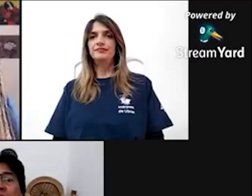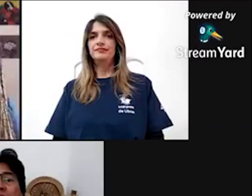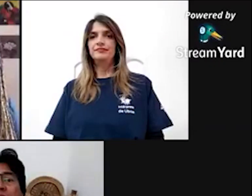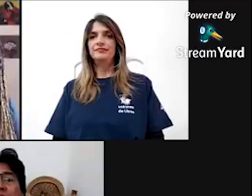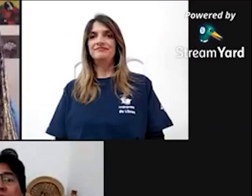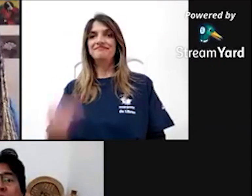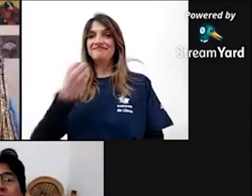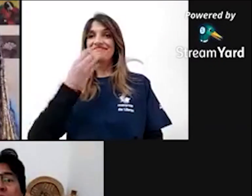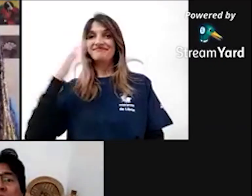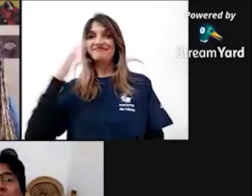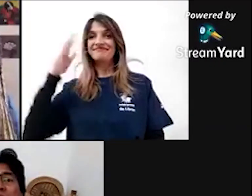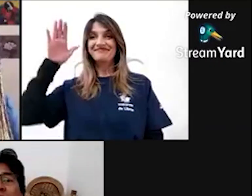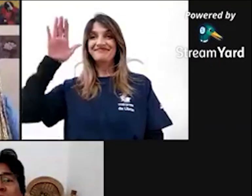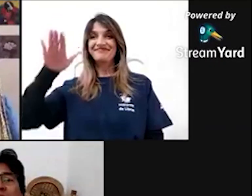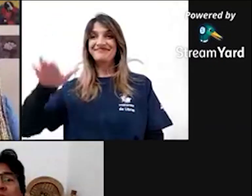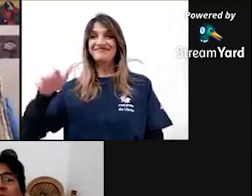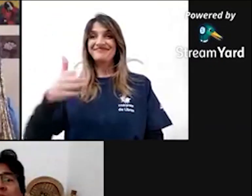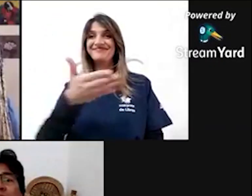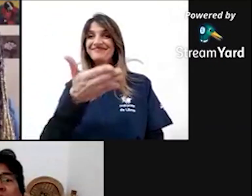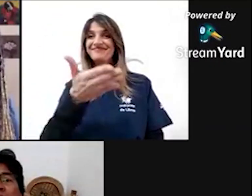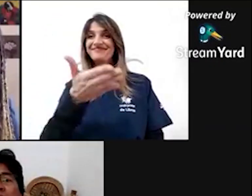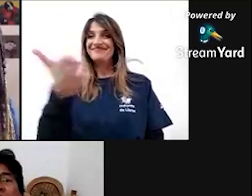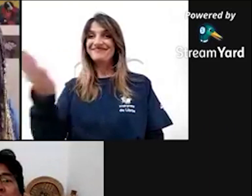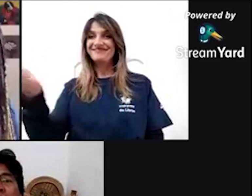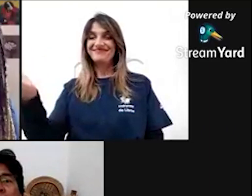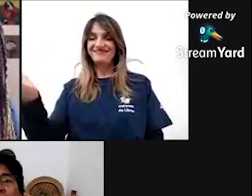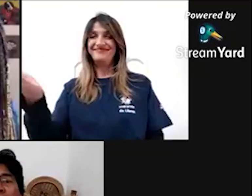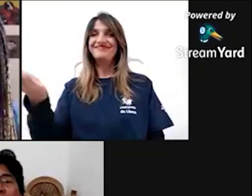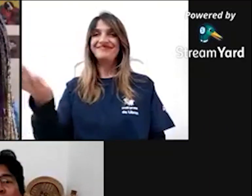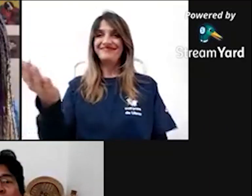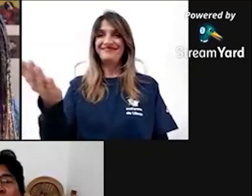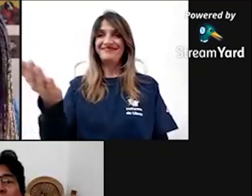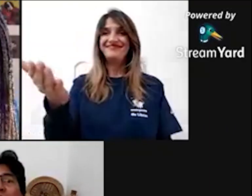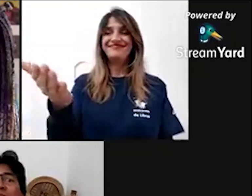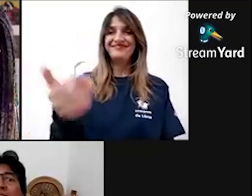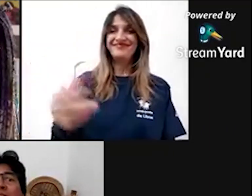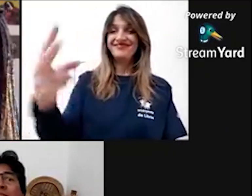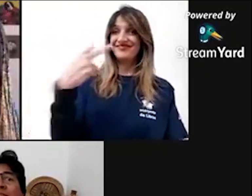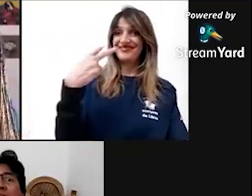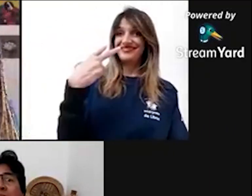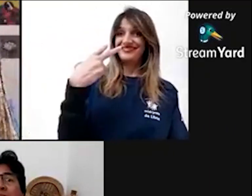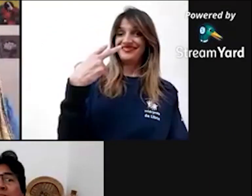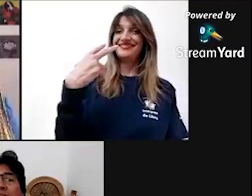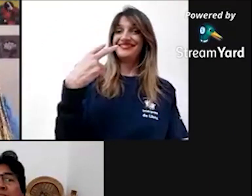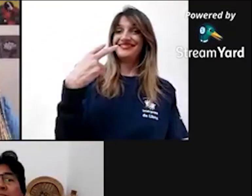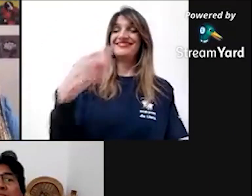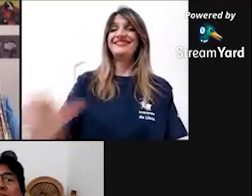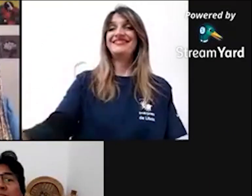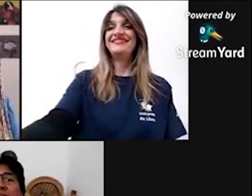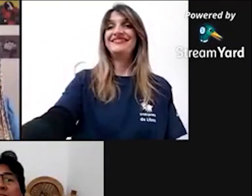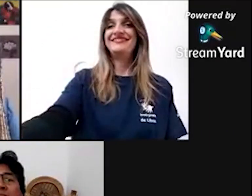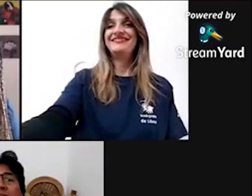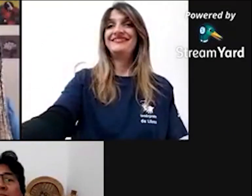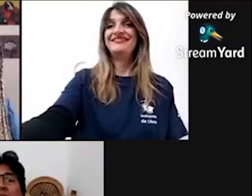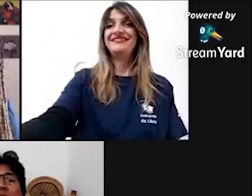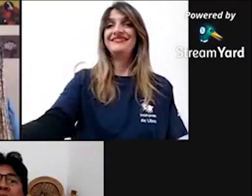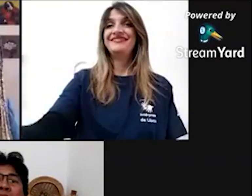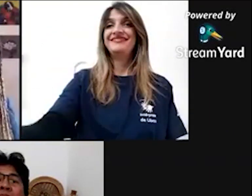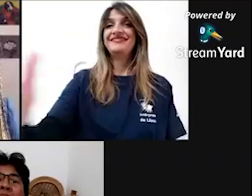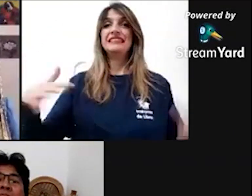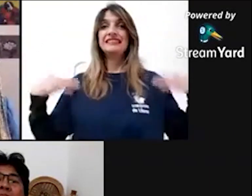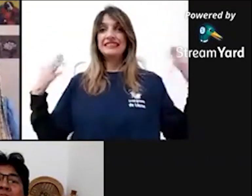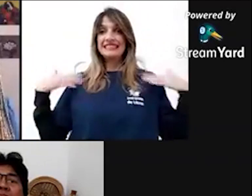Boa tarde a todas e todos que nos ouvem. É com imensa alegria que nós